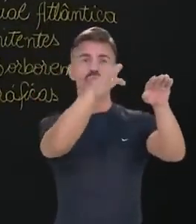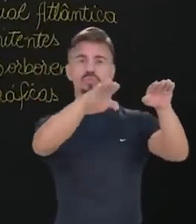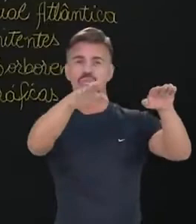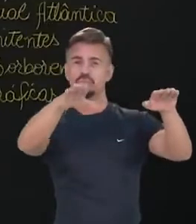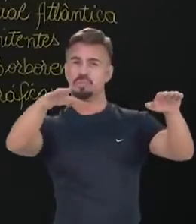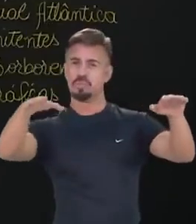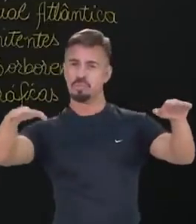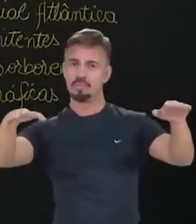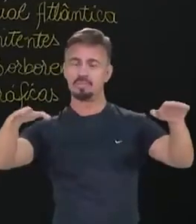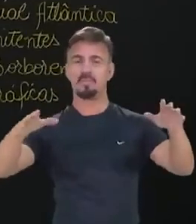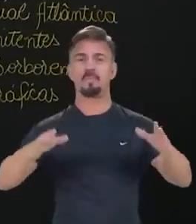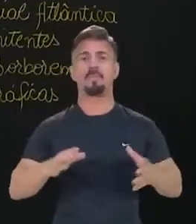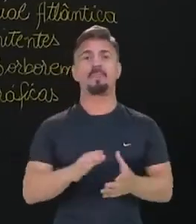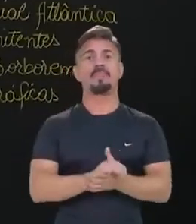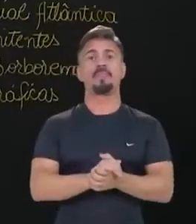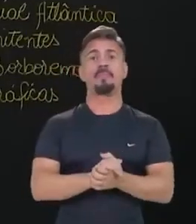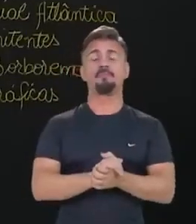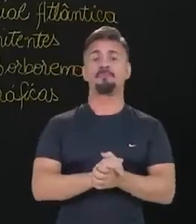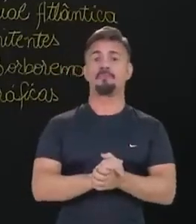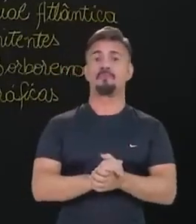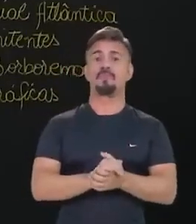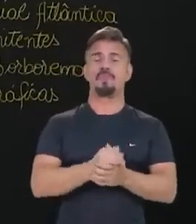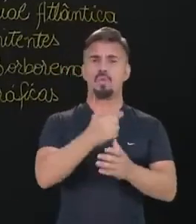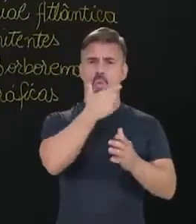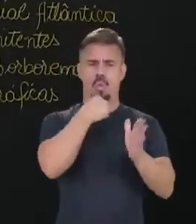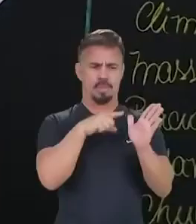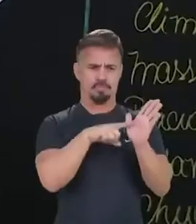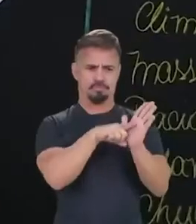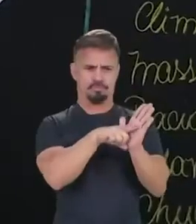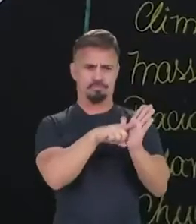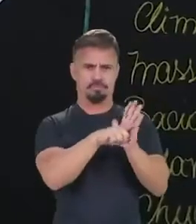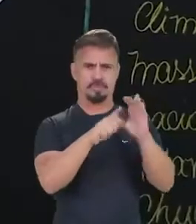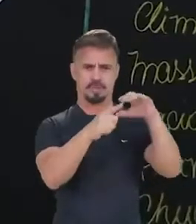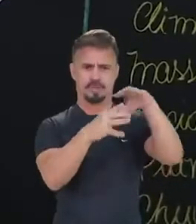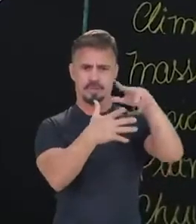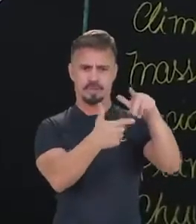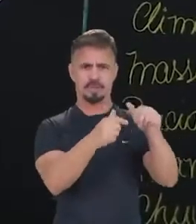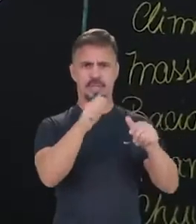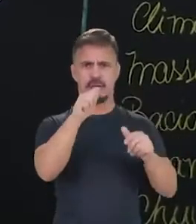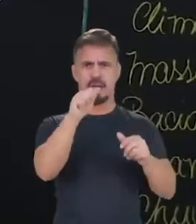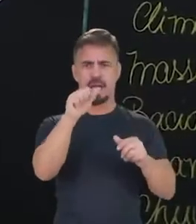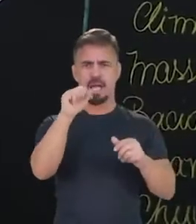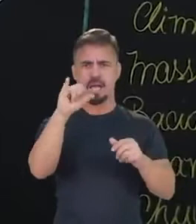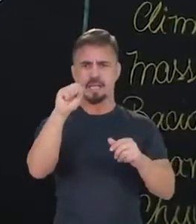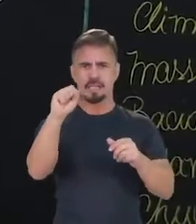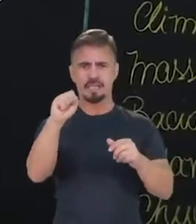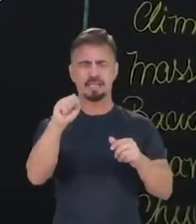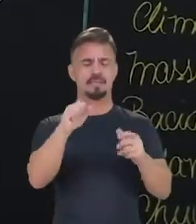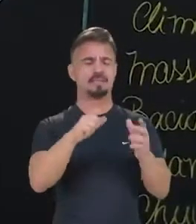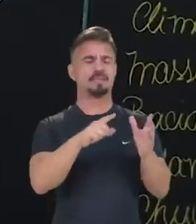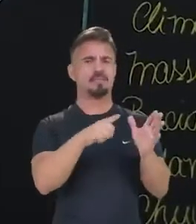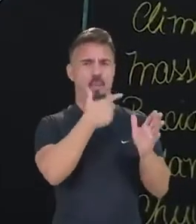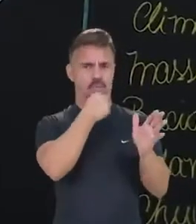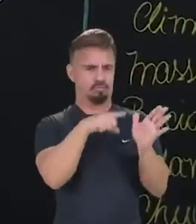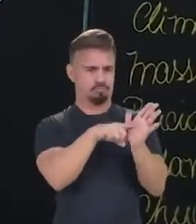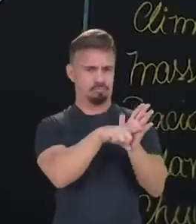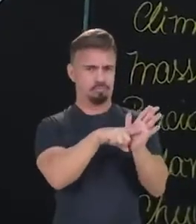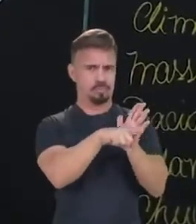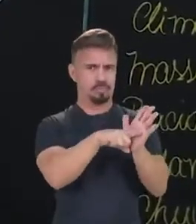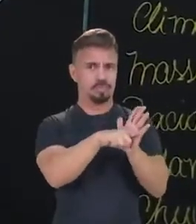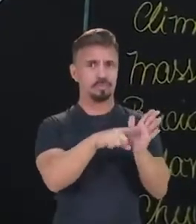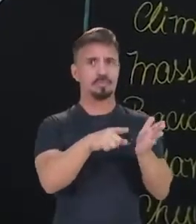nessas partes. Portanto, um grande geógrafo brasileiro, o professor Aziz Nassib Absaber,